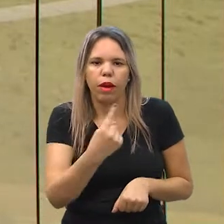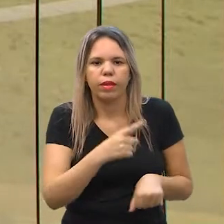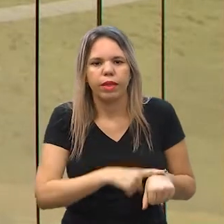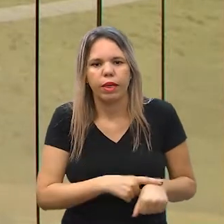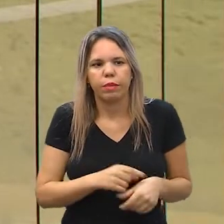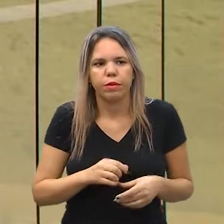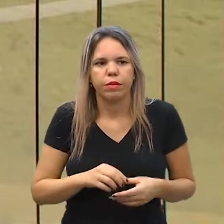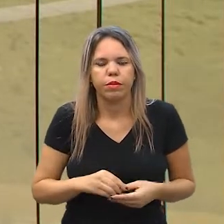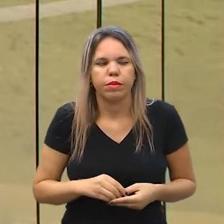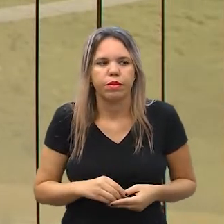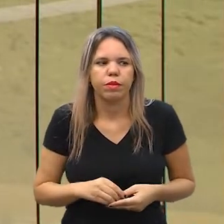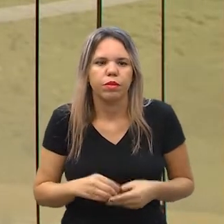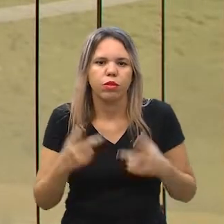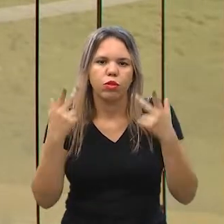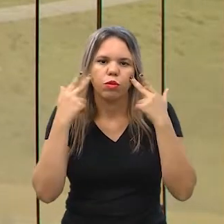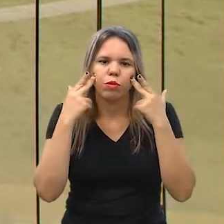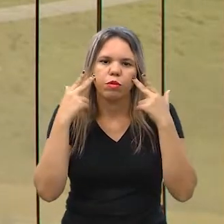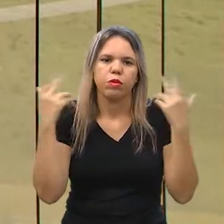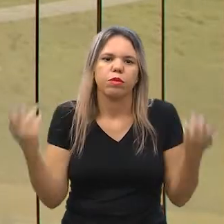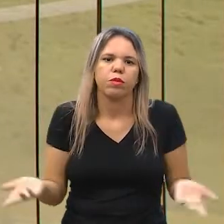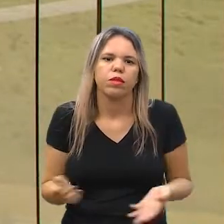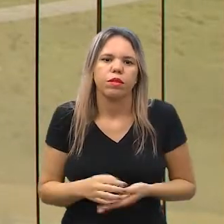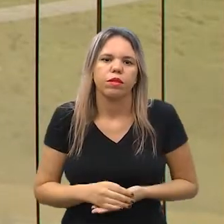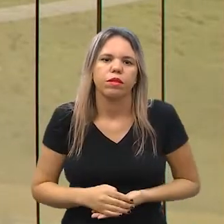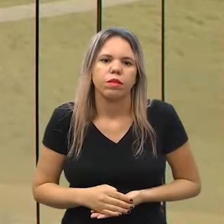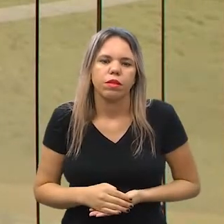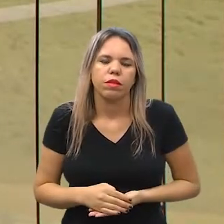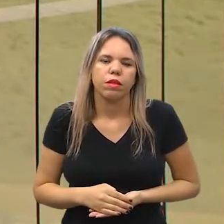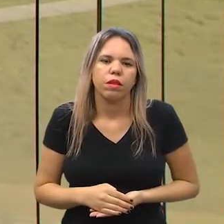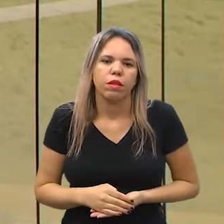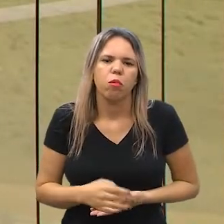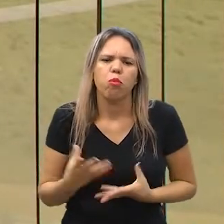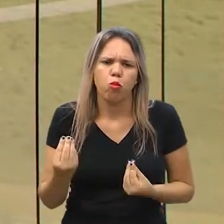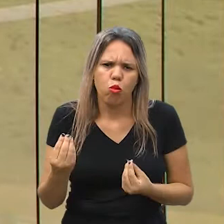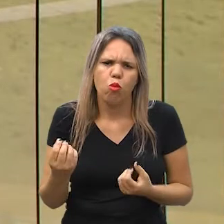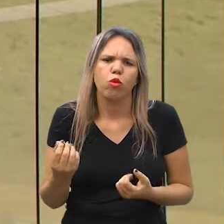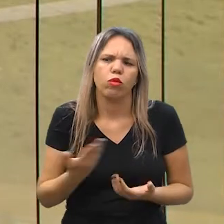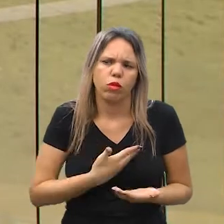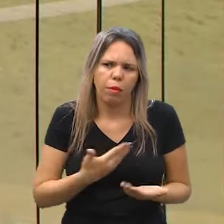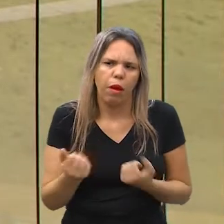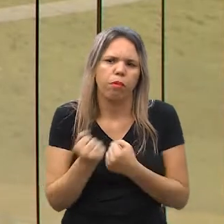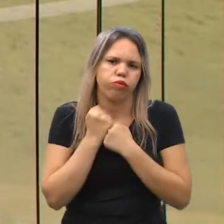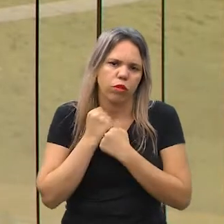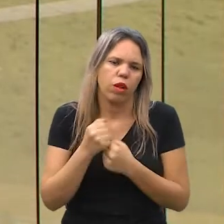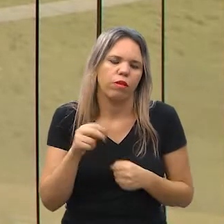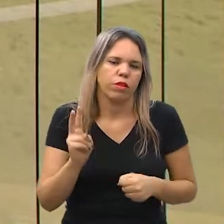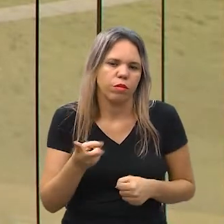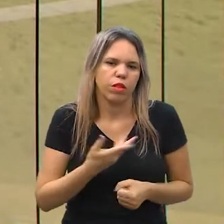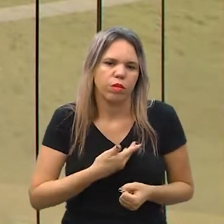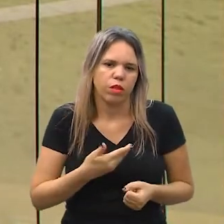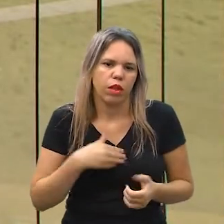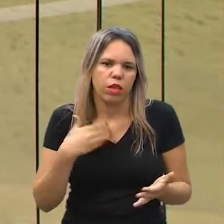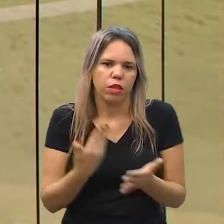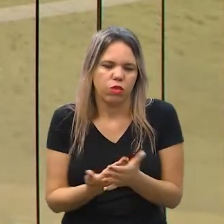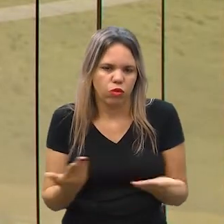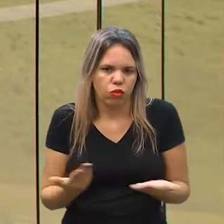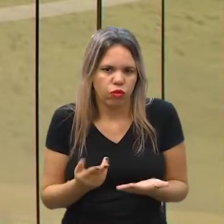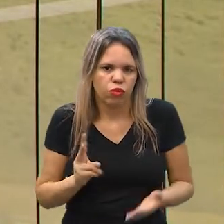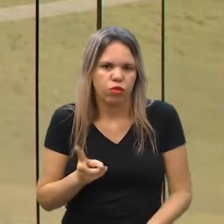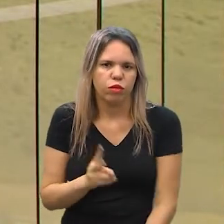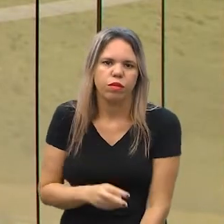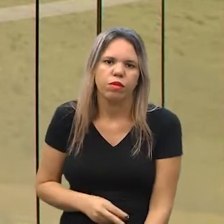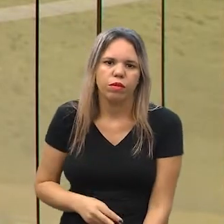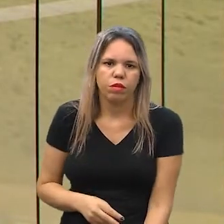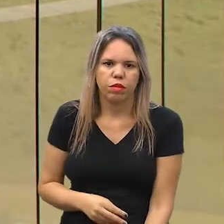cada tempo, mas normalmente eu recebia muito apoio dos amigos, amigos que até hoje